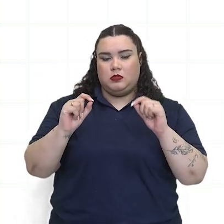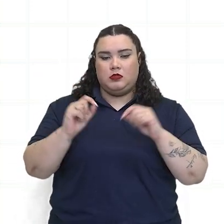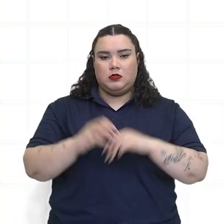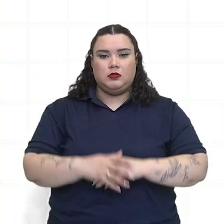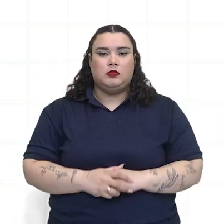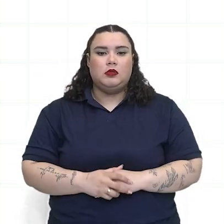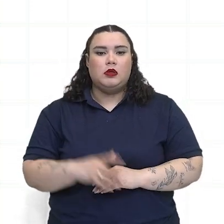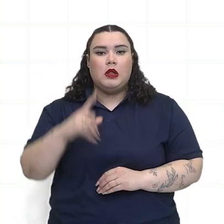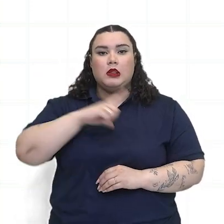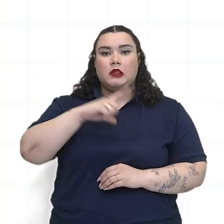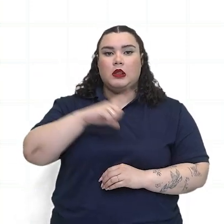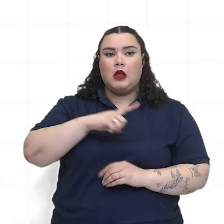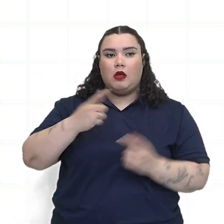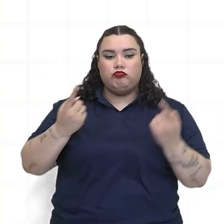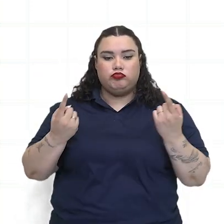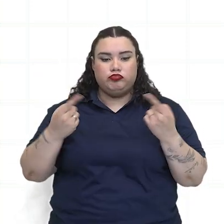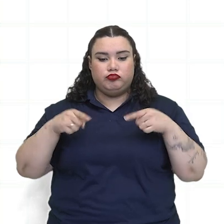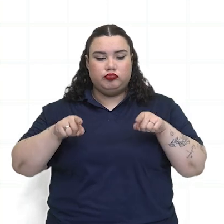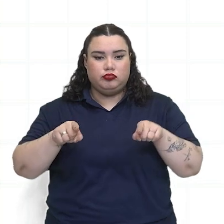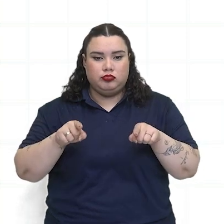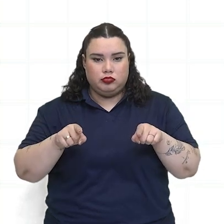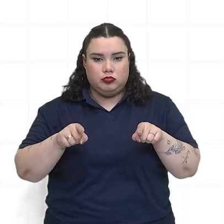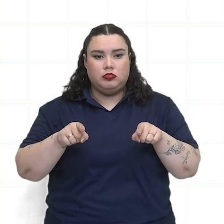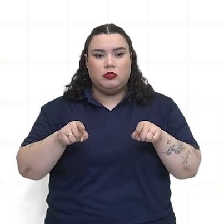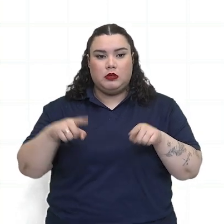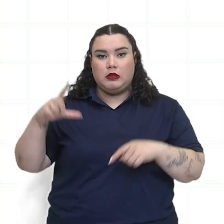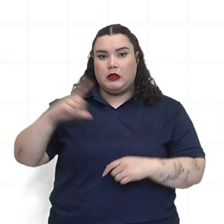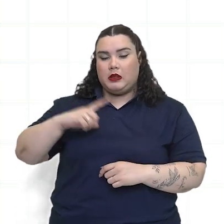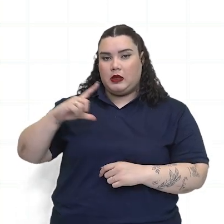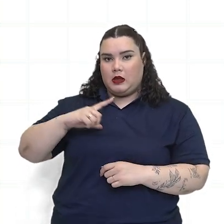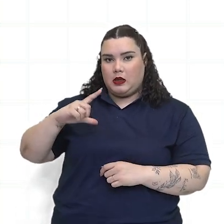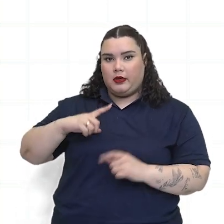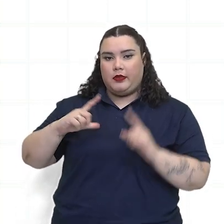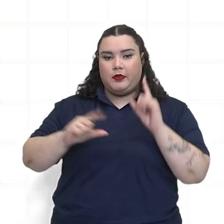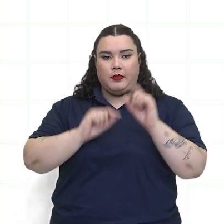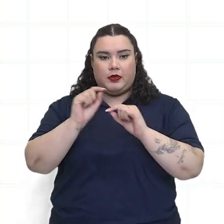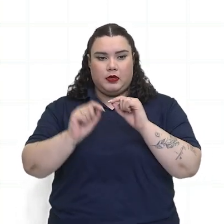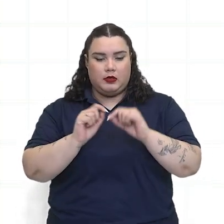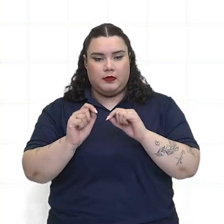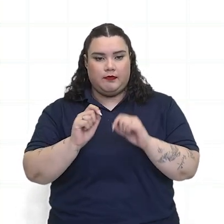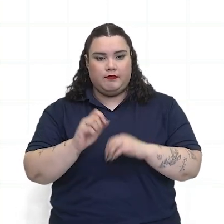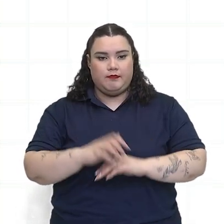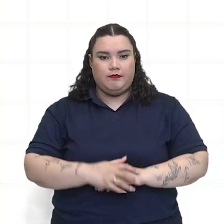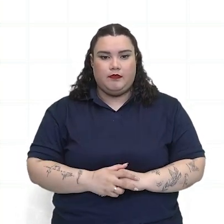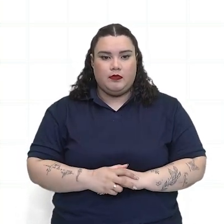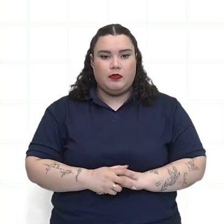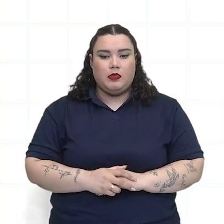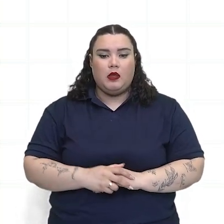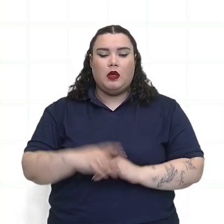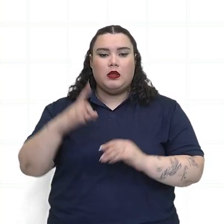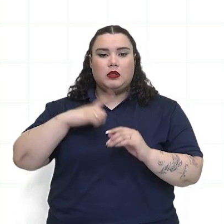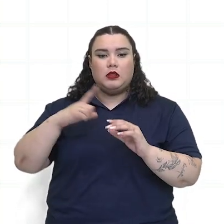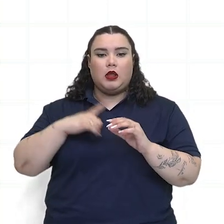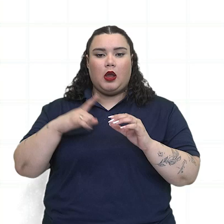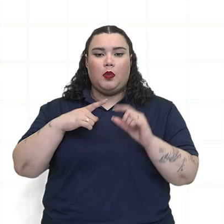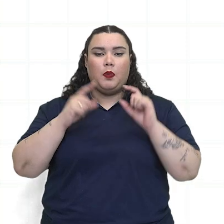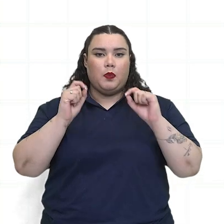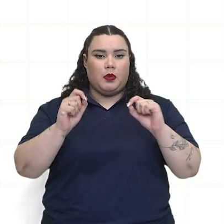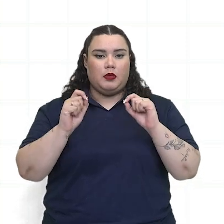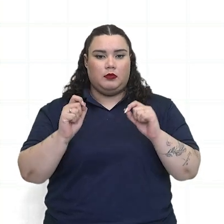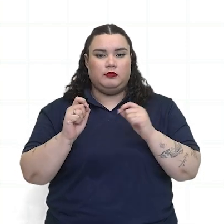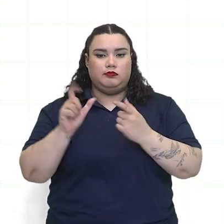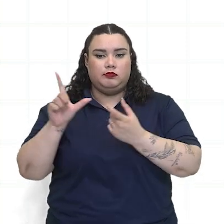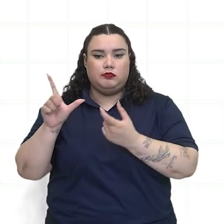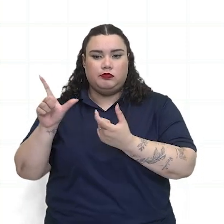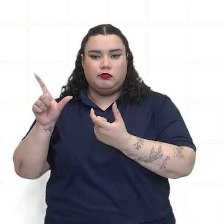ocorre quando há, olha aqui do verbo haver, tá? De existir, com H. Quando há o acréscimo,